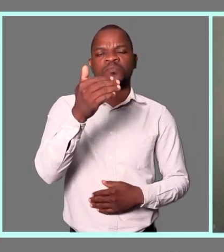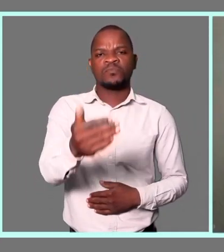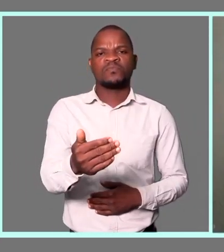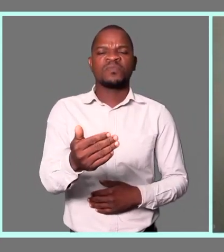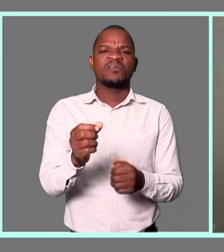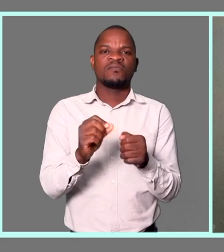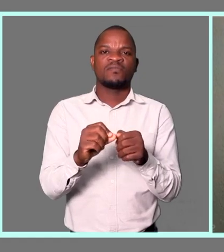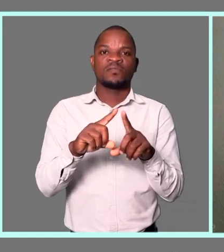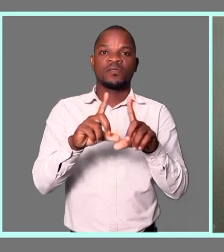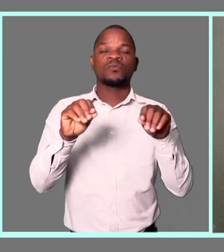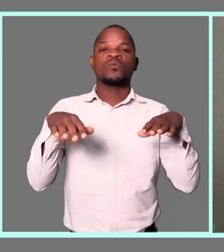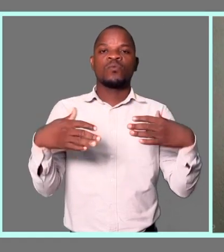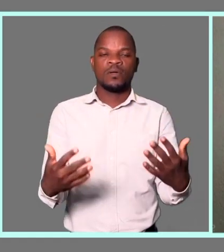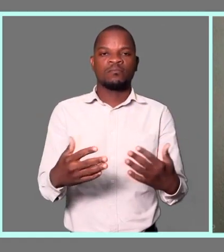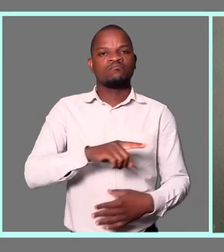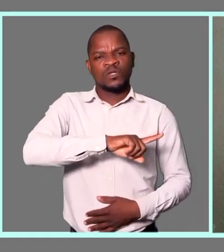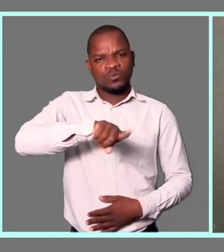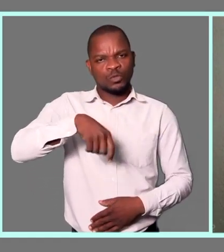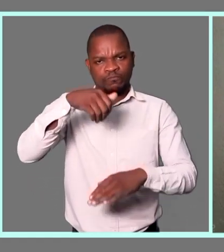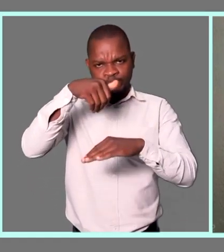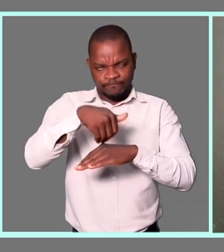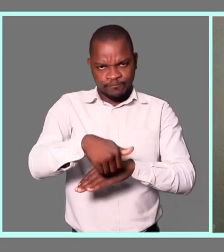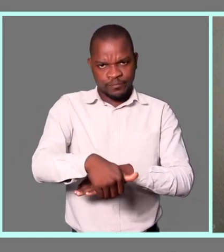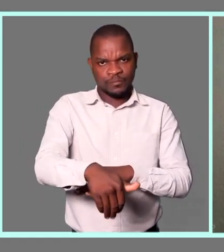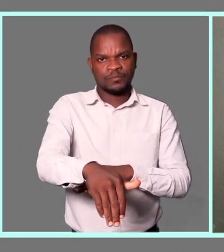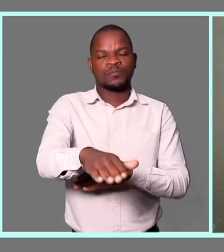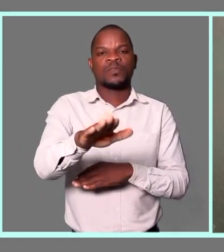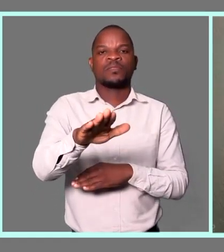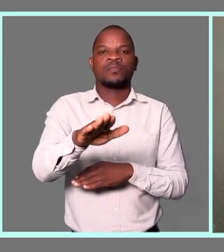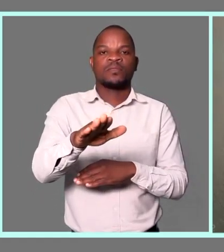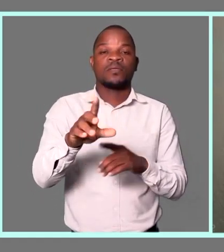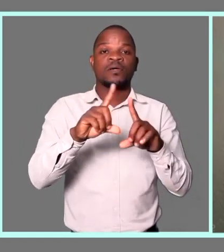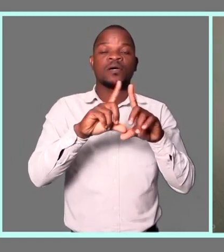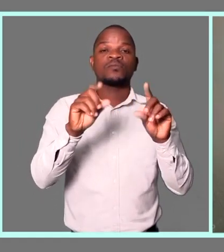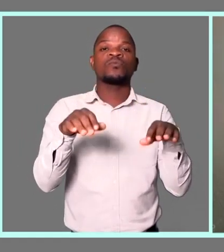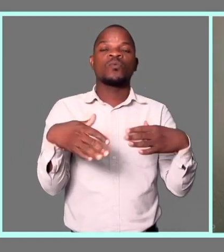é darmos continuidade à